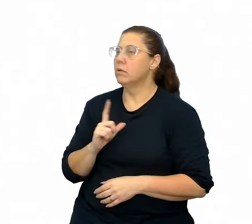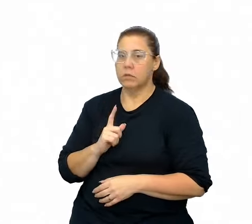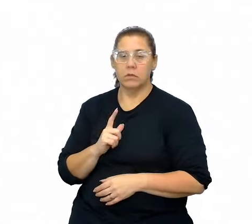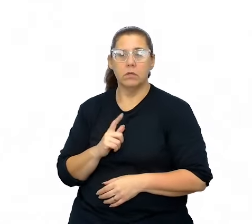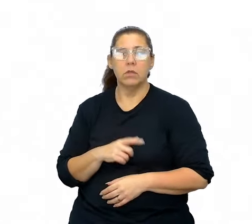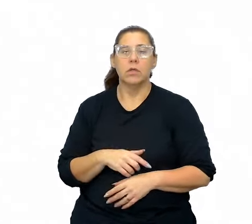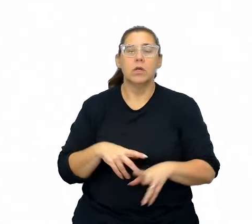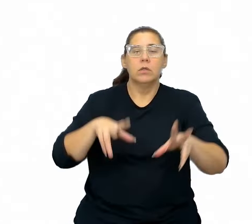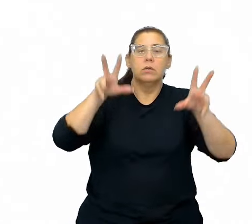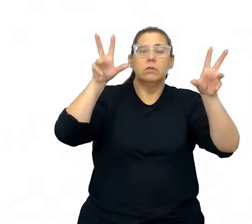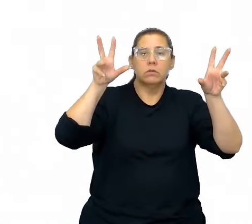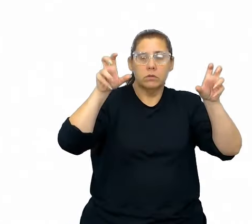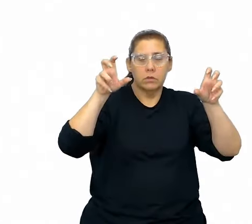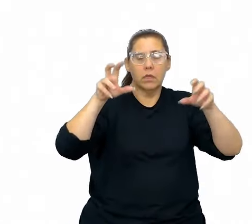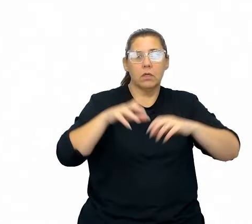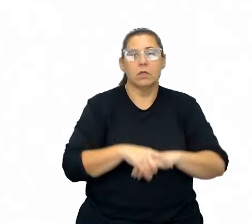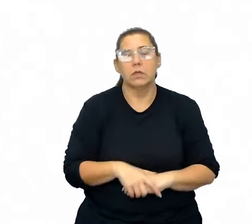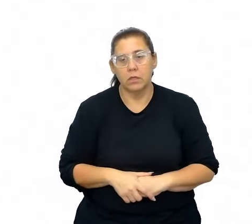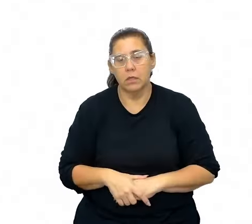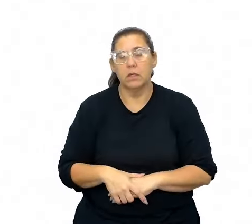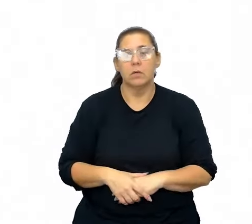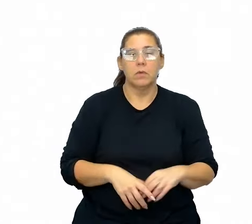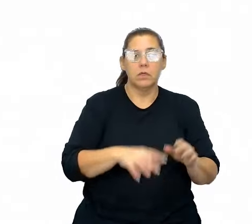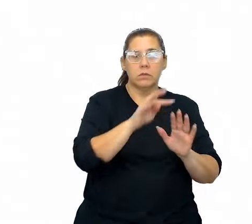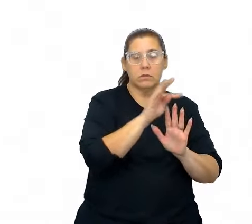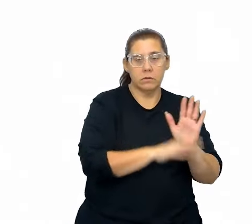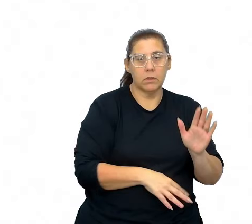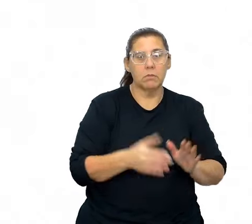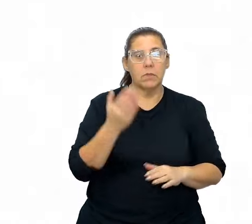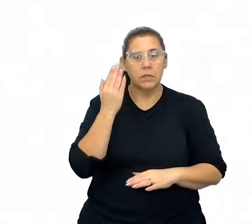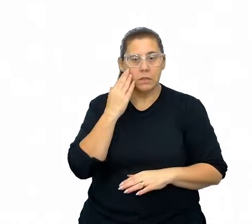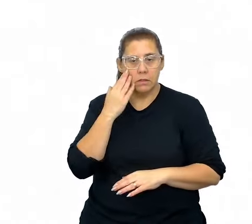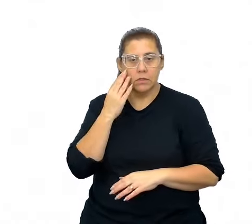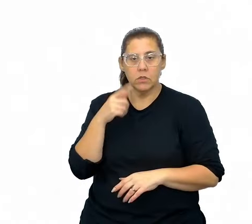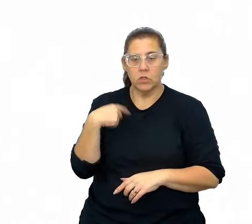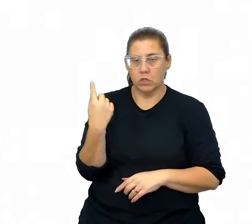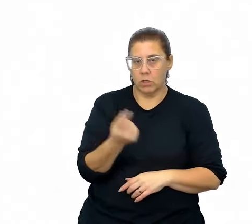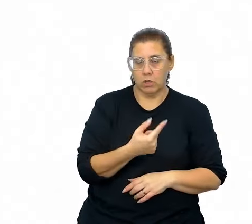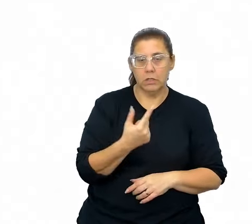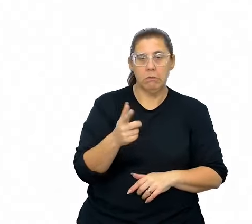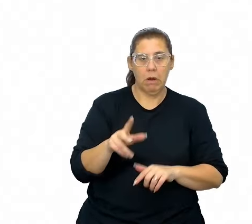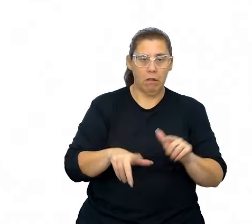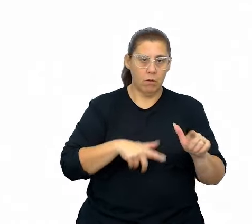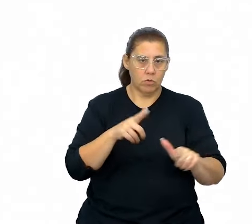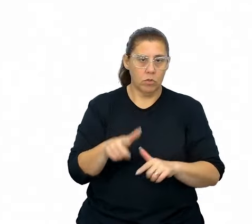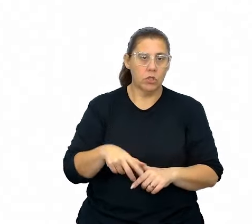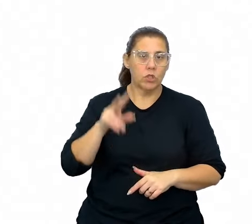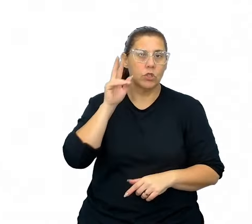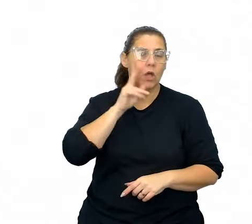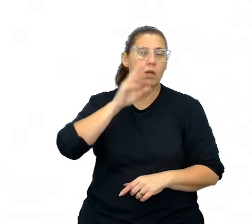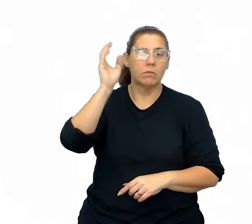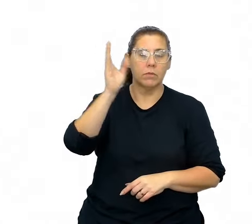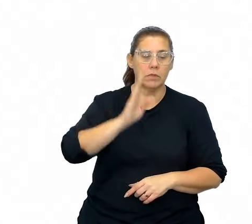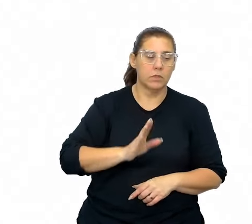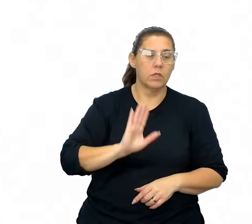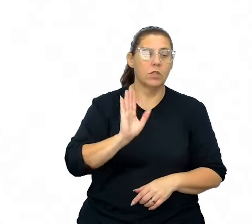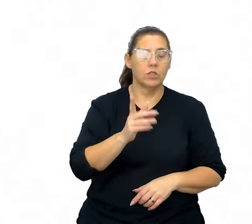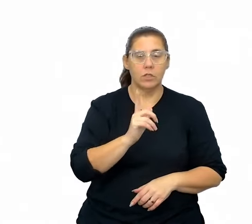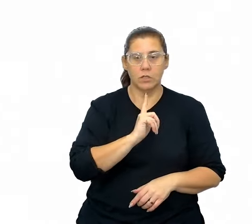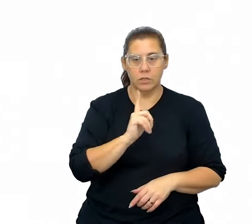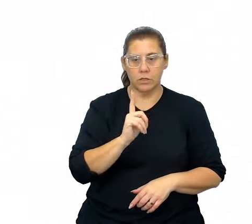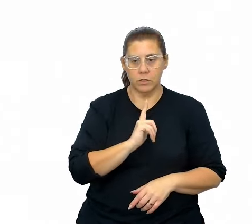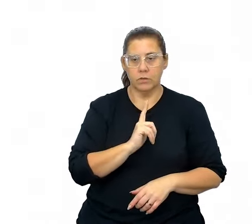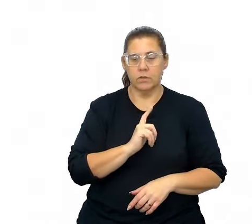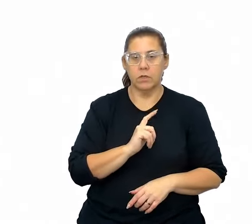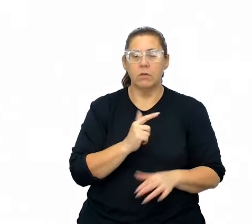do título do texto, considerando que estamos trabalhando com as lendas brasileiras. E já tivemos